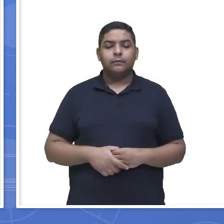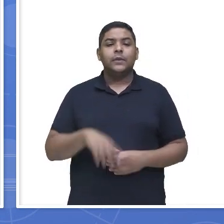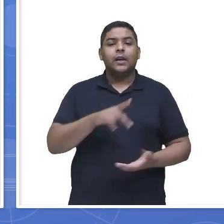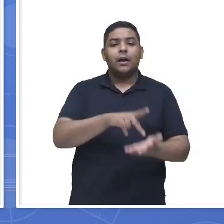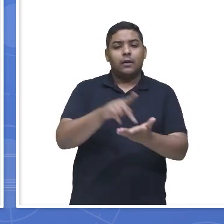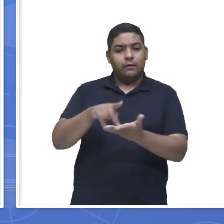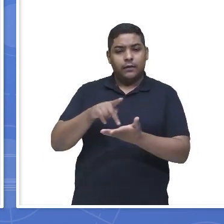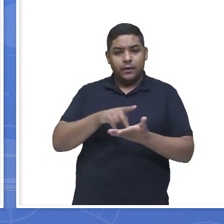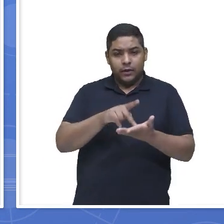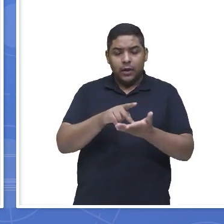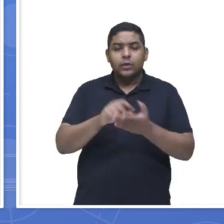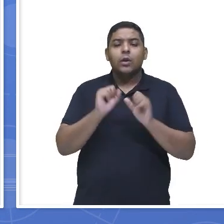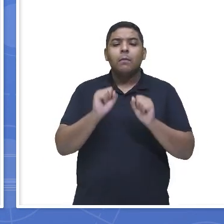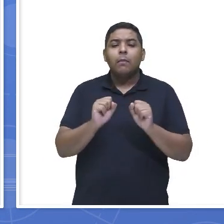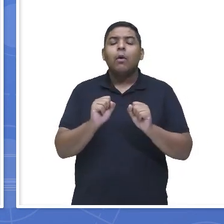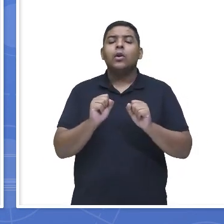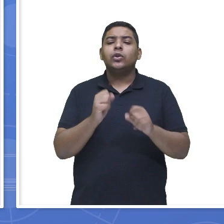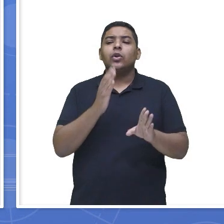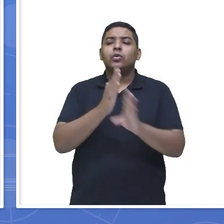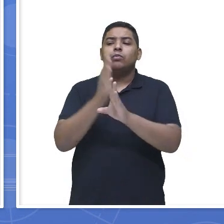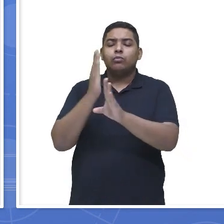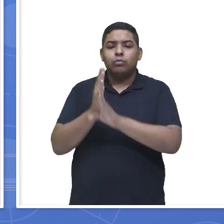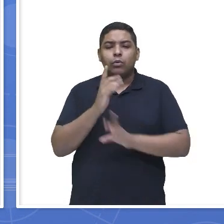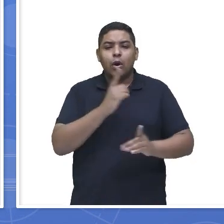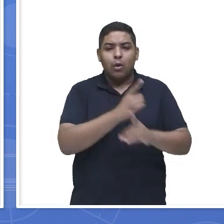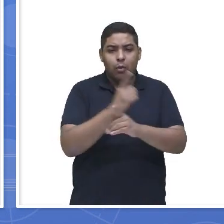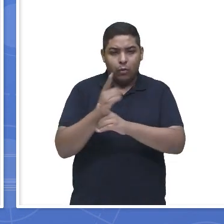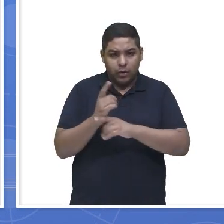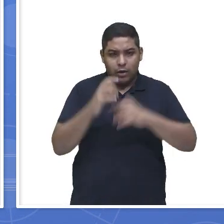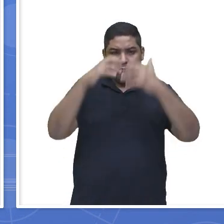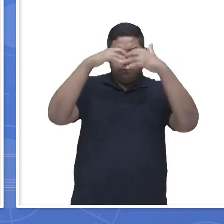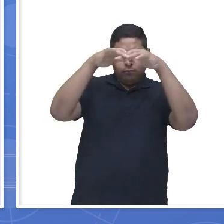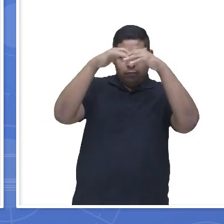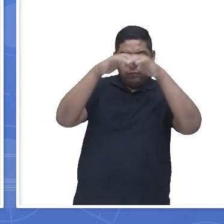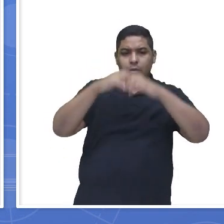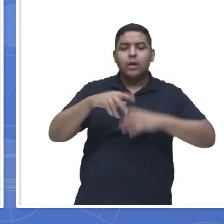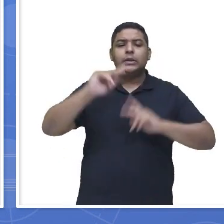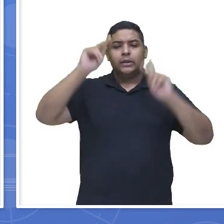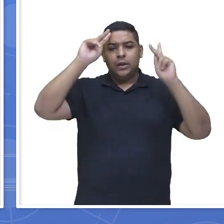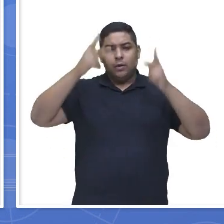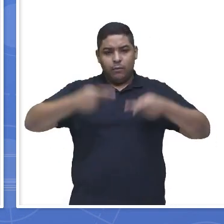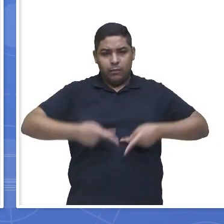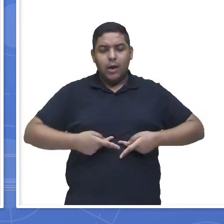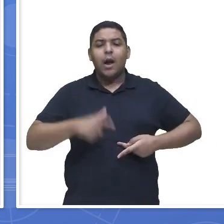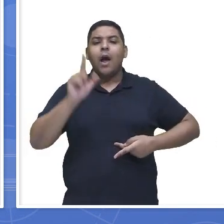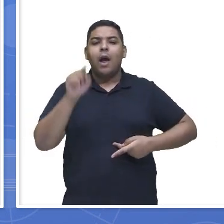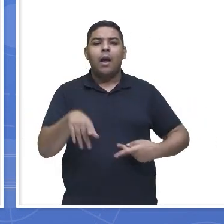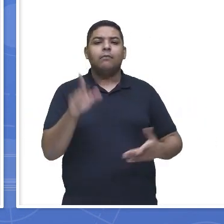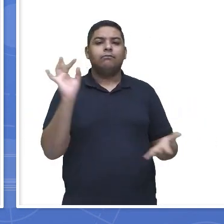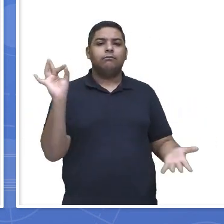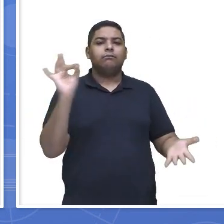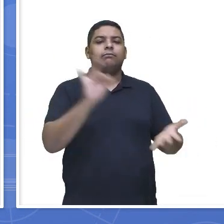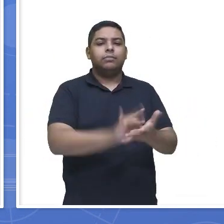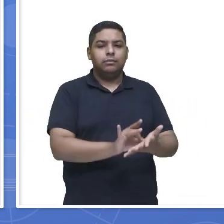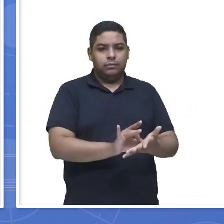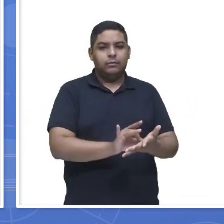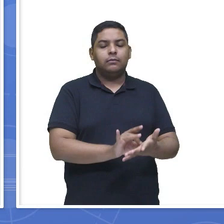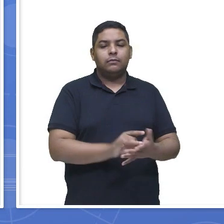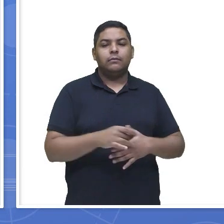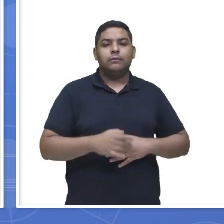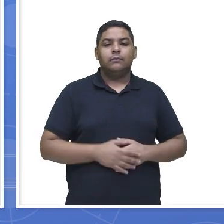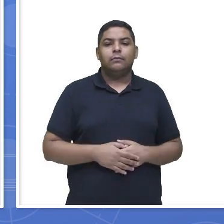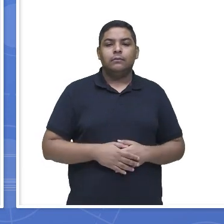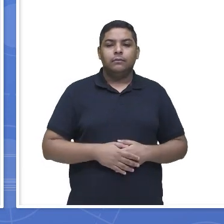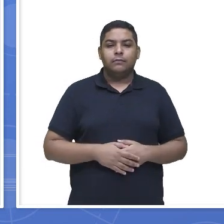verdade pode ser encontrada pela mente humana e é absoluta. Em outras